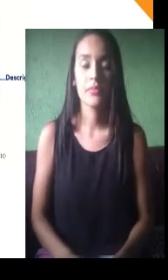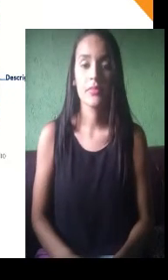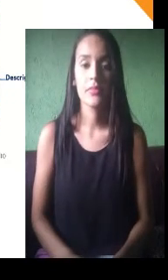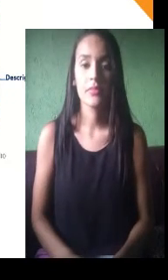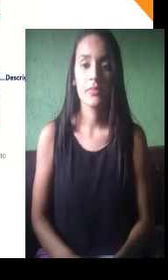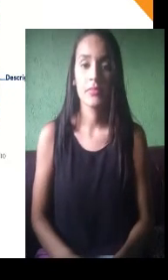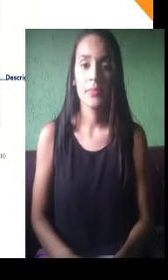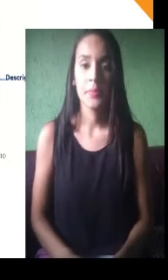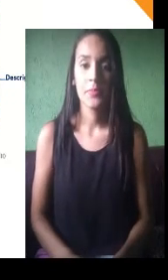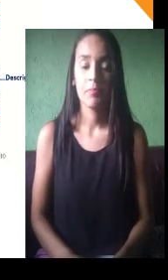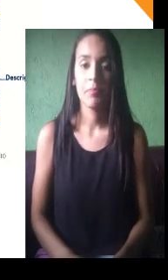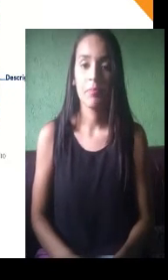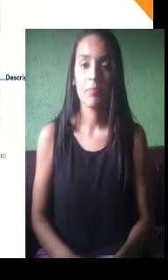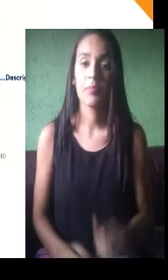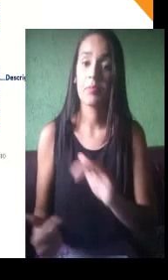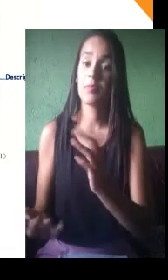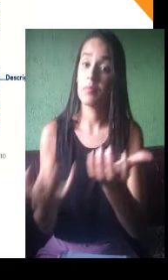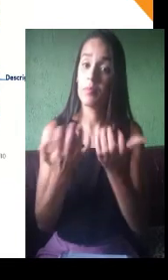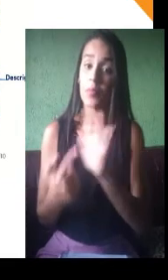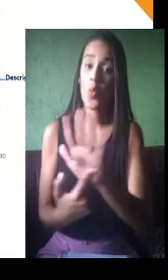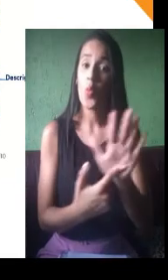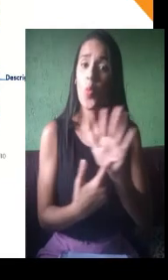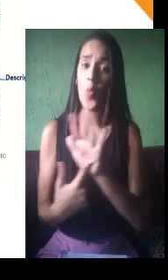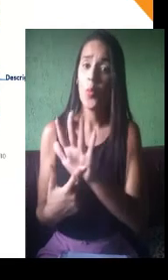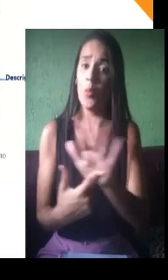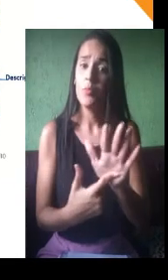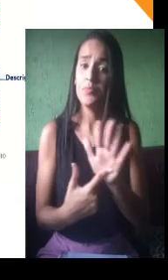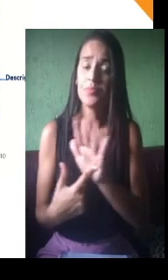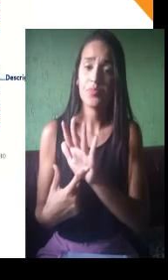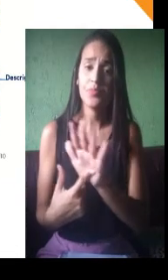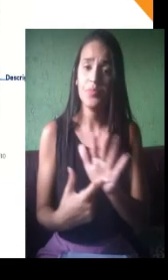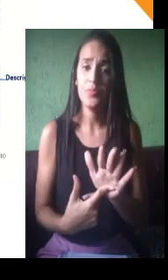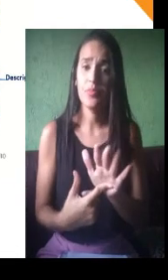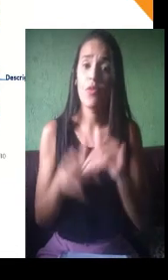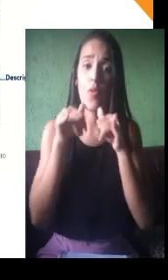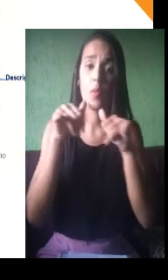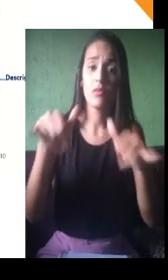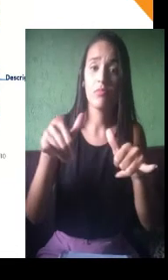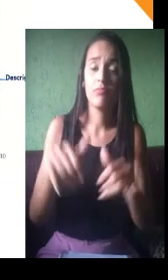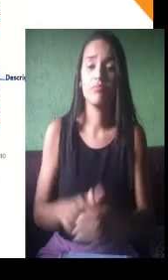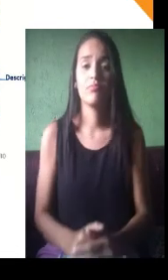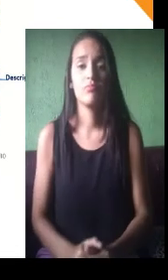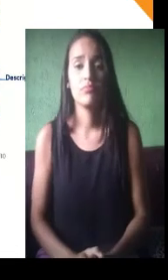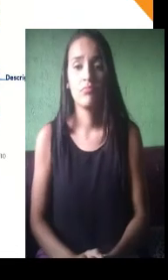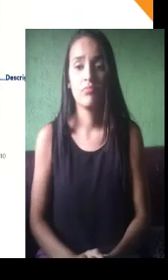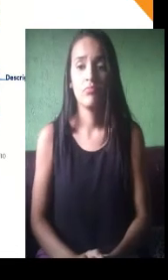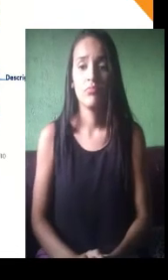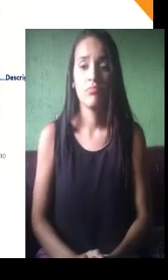exposição, porque ele está apresentando um conhecimento, transmitindo informações, expondo fatos,